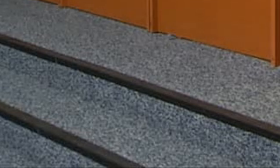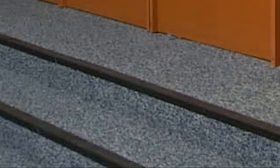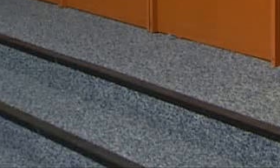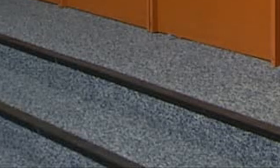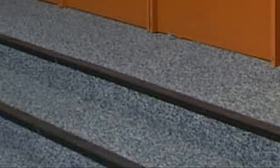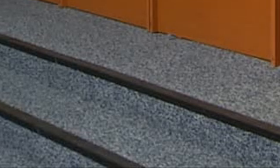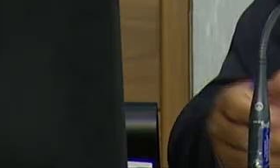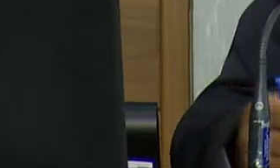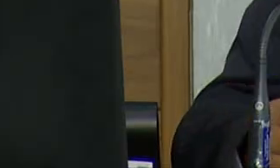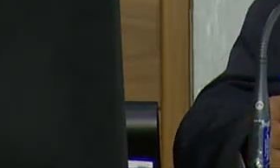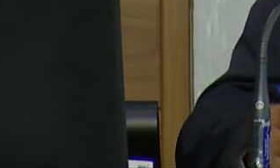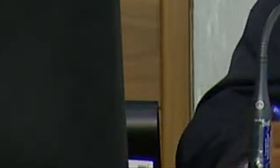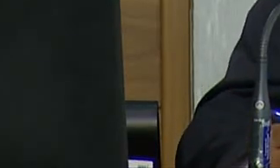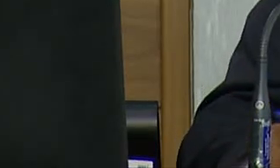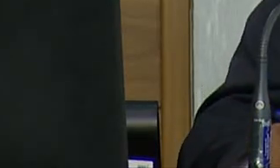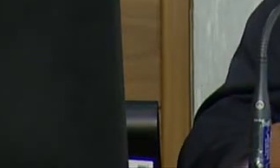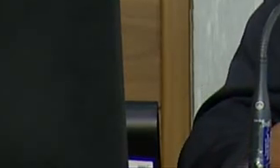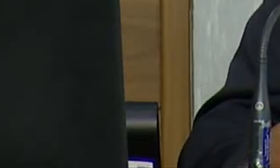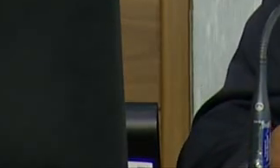Mais uma vez, bom dia a todos.